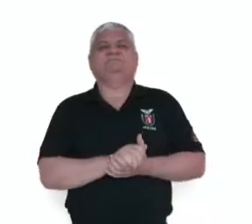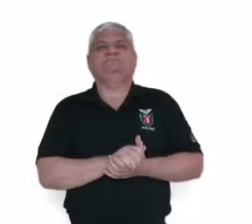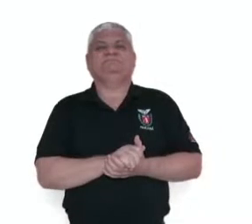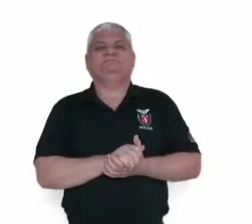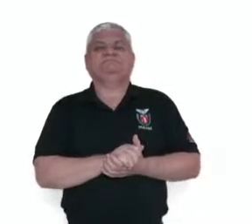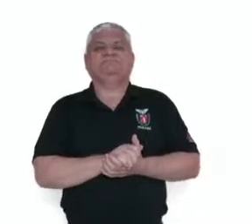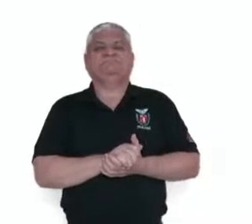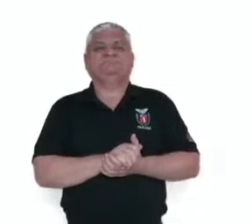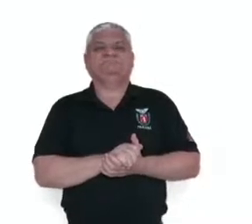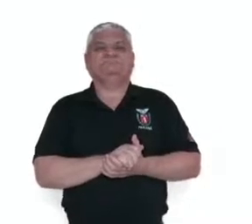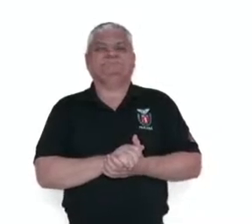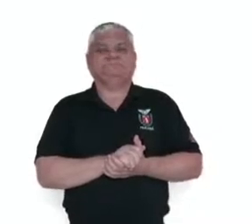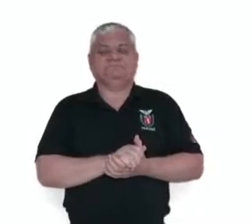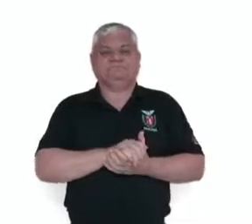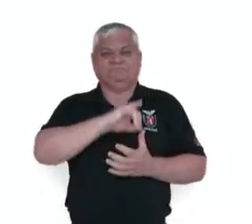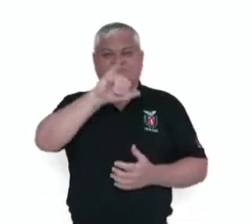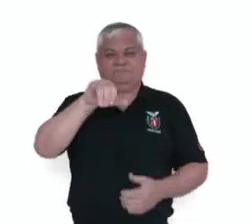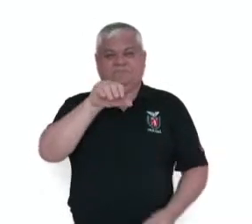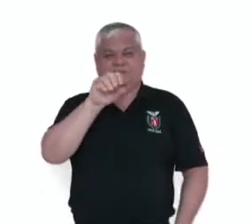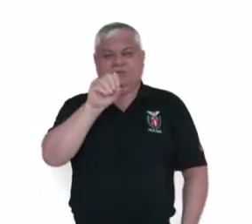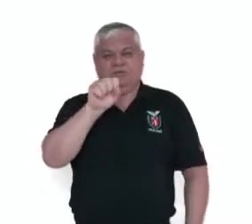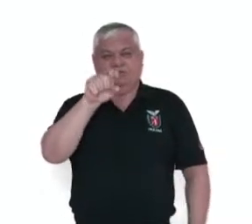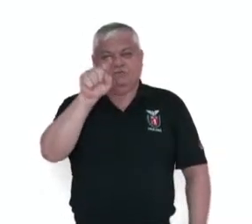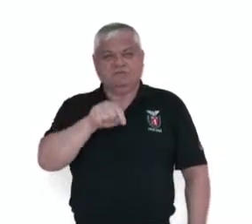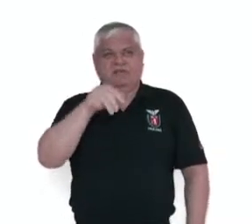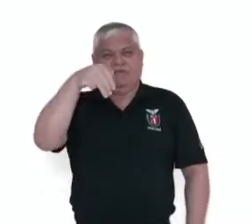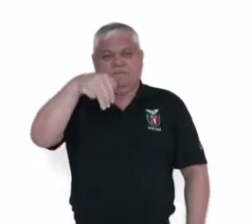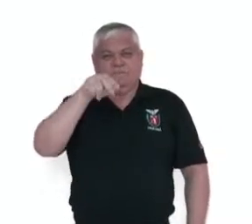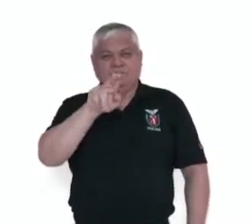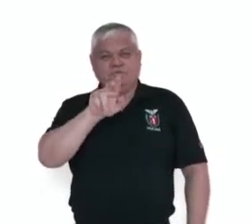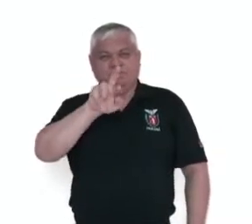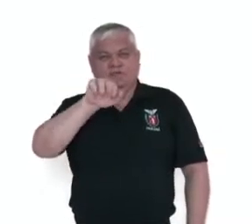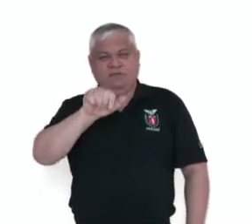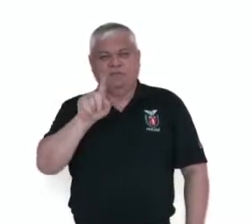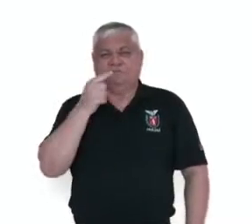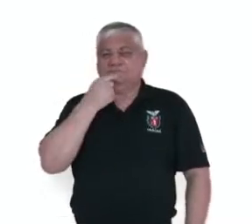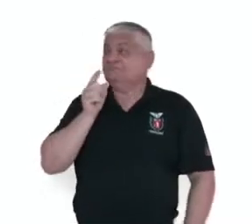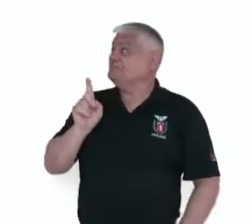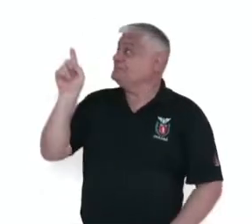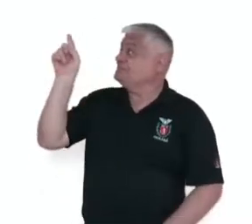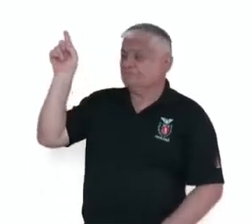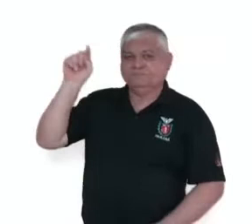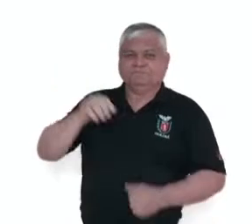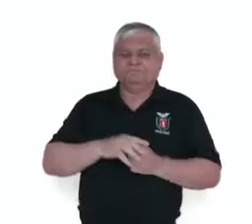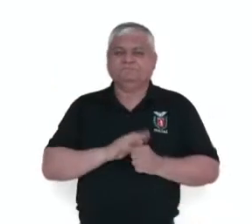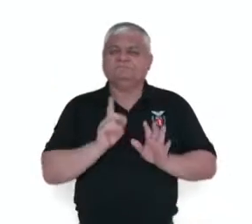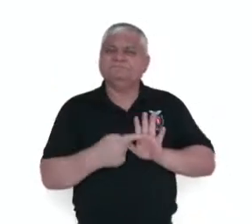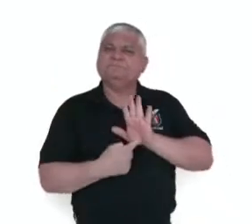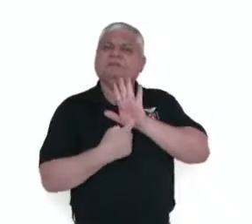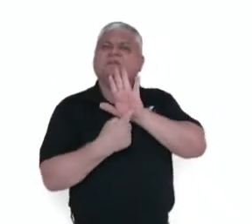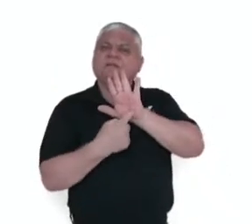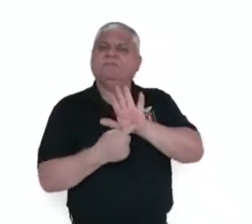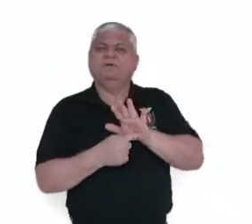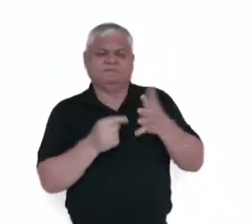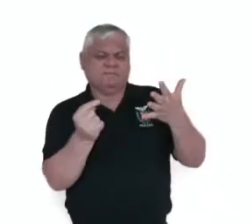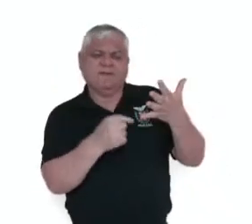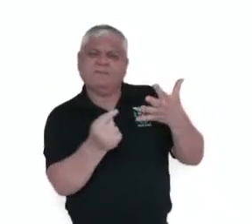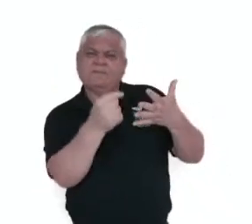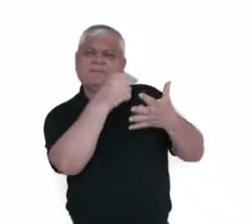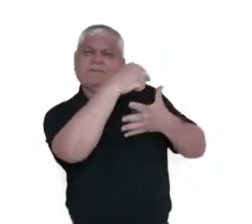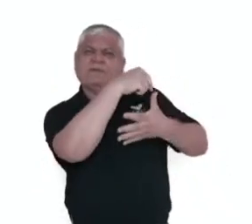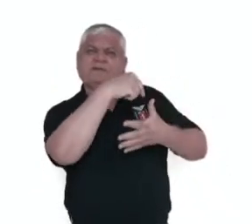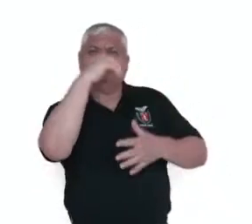José Murilo de Carvalho, o grande pensador, aponta os seguintes vícios ao longo do caminho na cidadania do